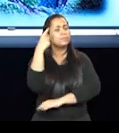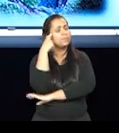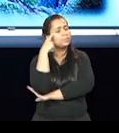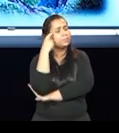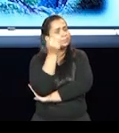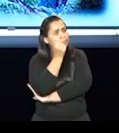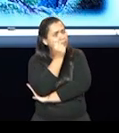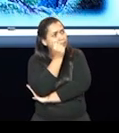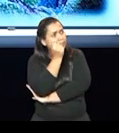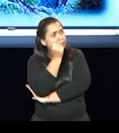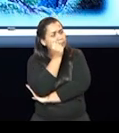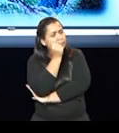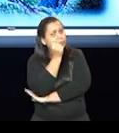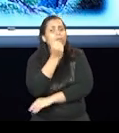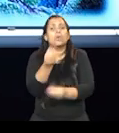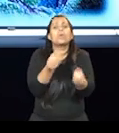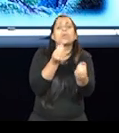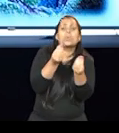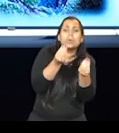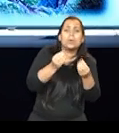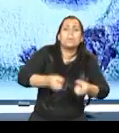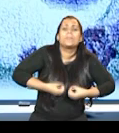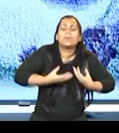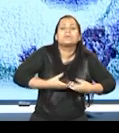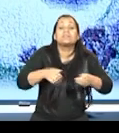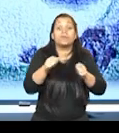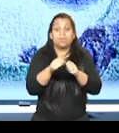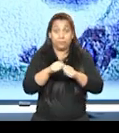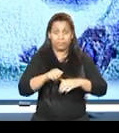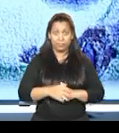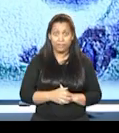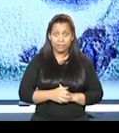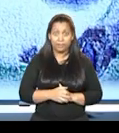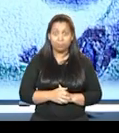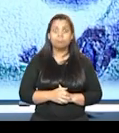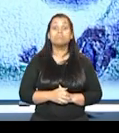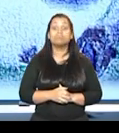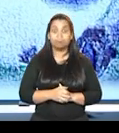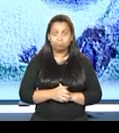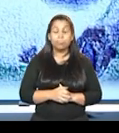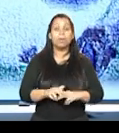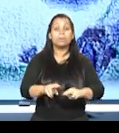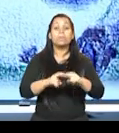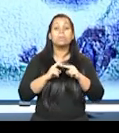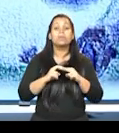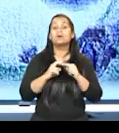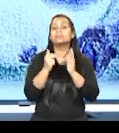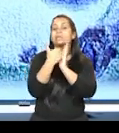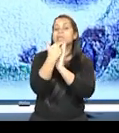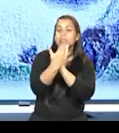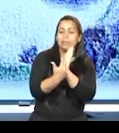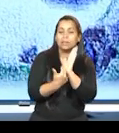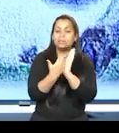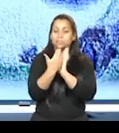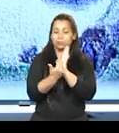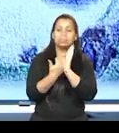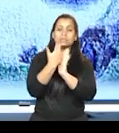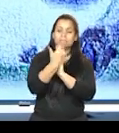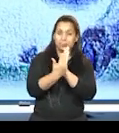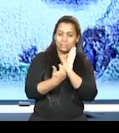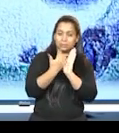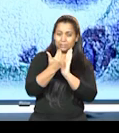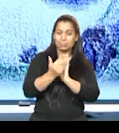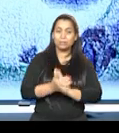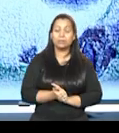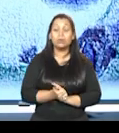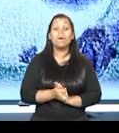perguntando, como é que é feita essa poesia? Essa poesia une símbolos, fazendo com que a linguagem